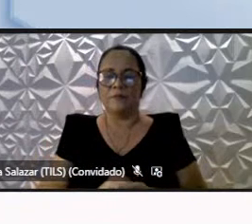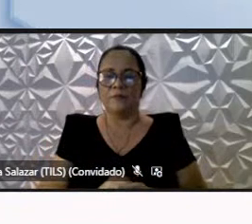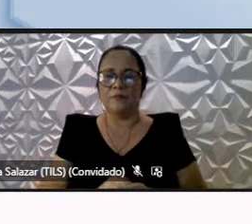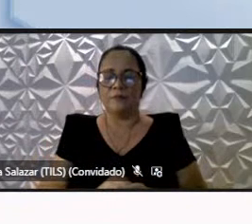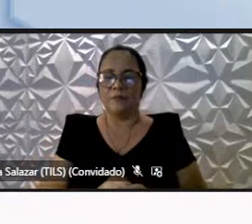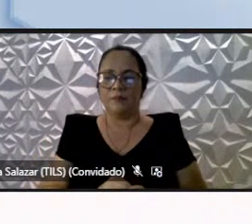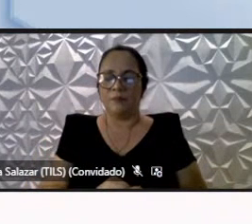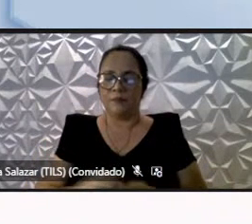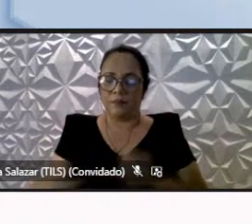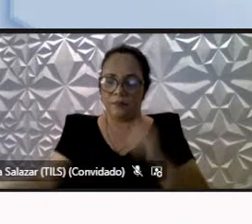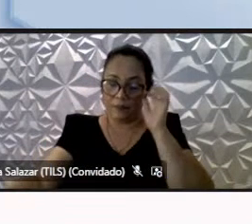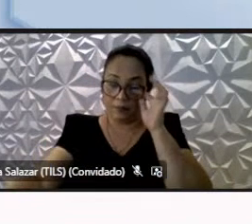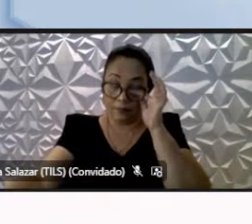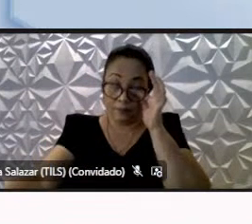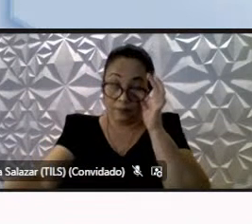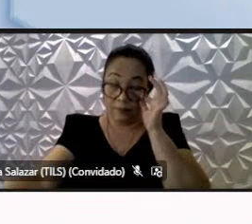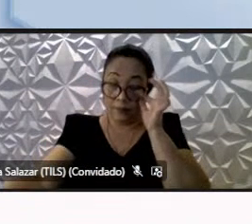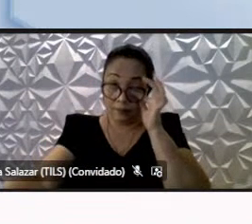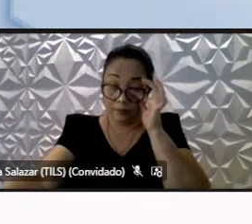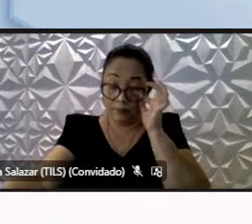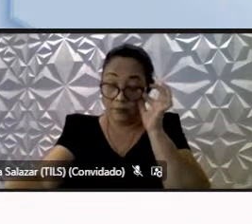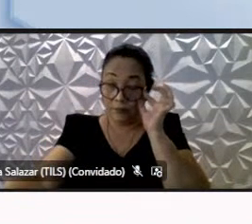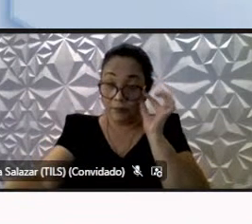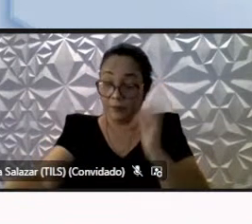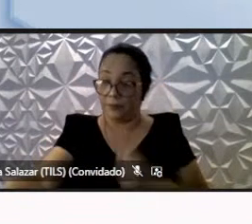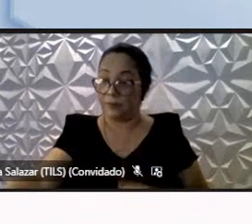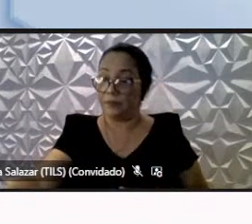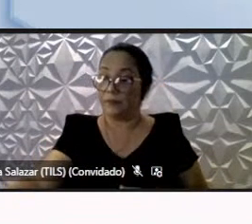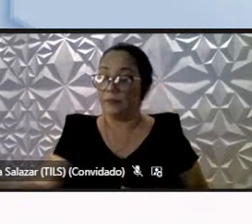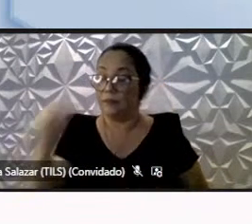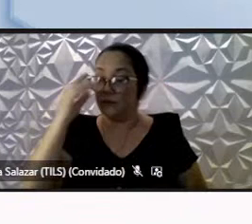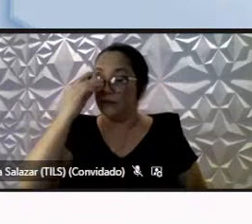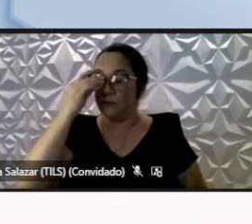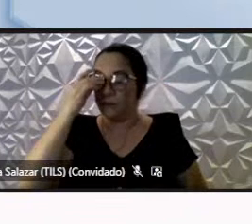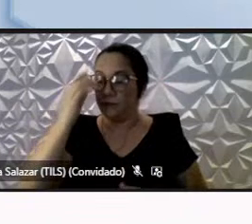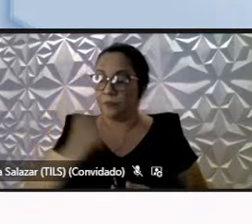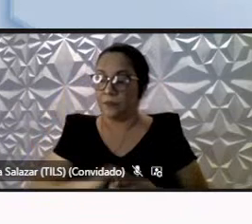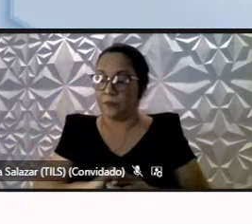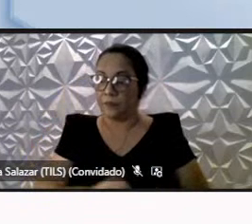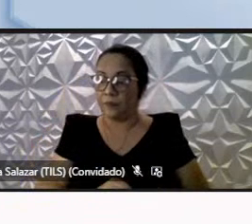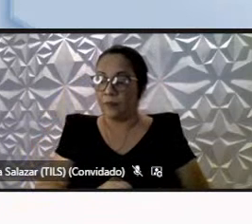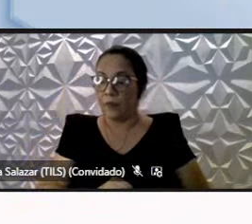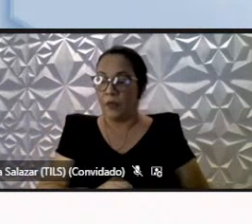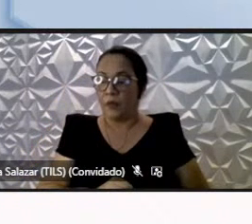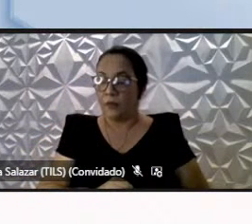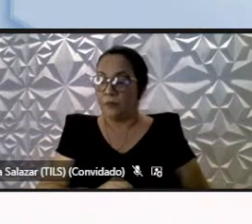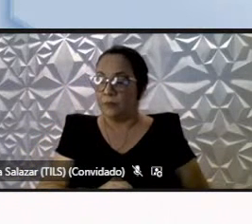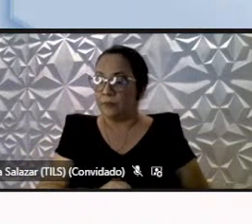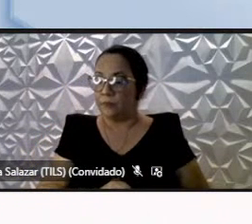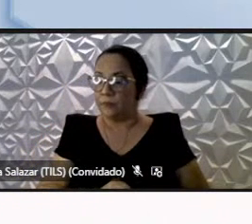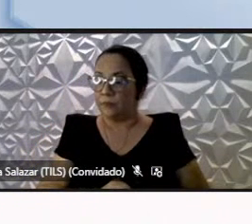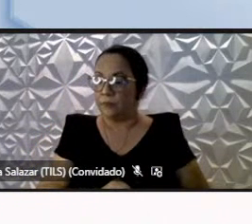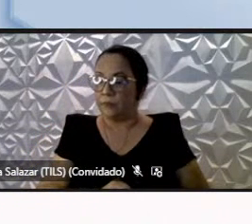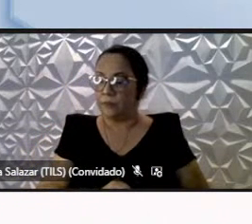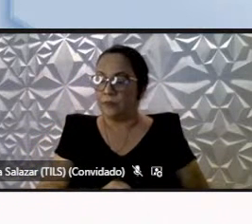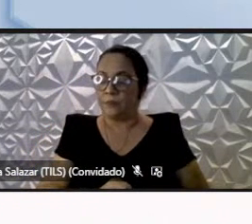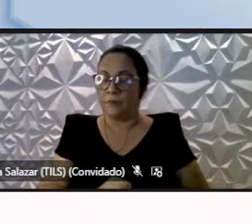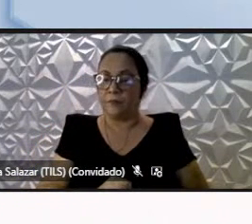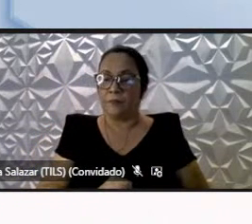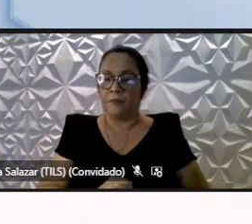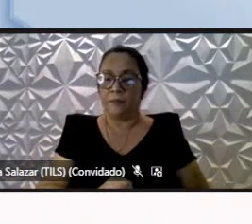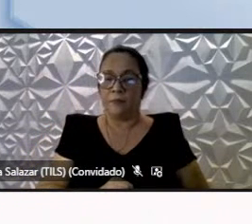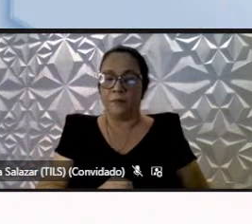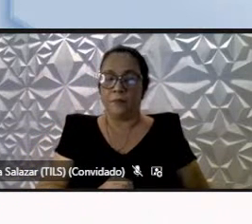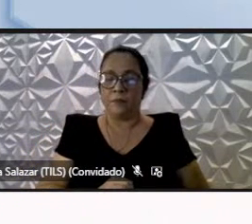If the process is done well and there's a follow-up to the meeting, then what we have found in Northern Ireland, there is